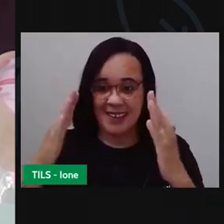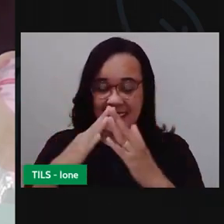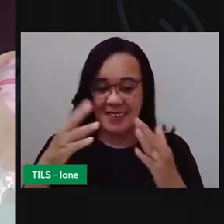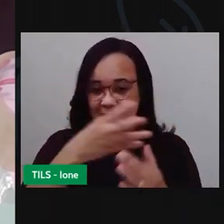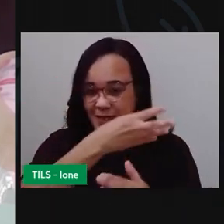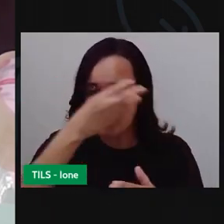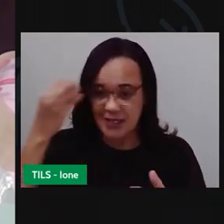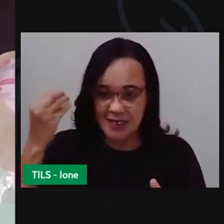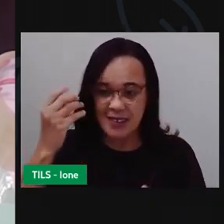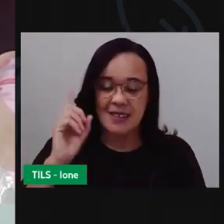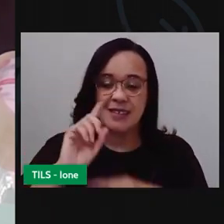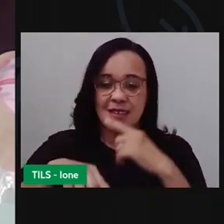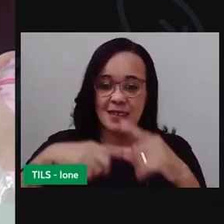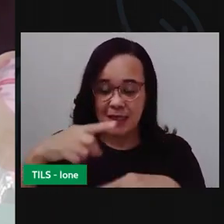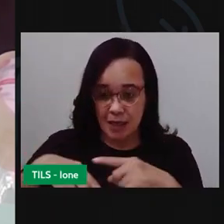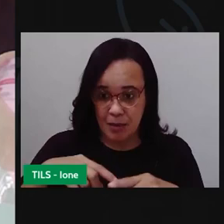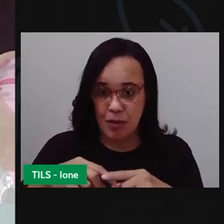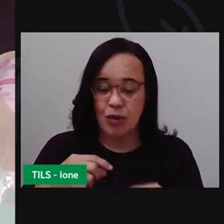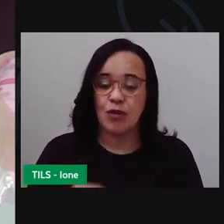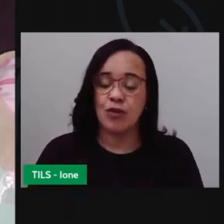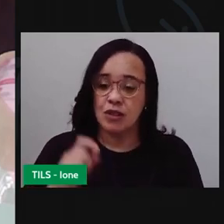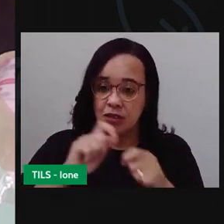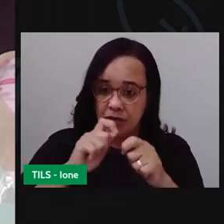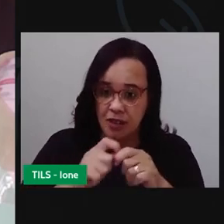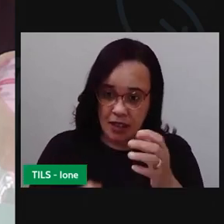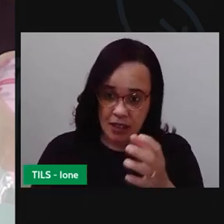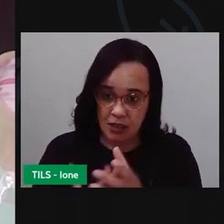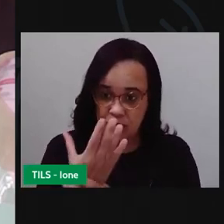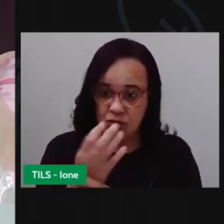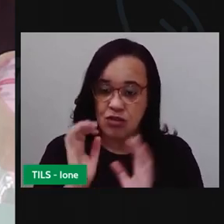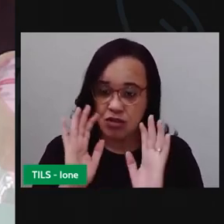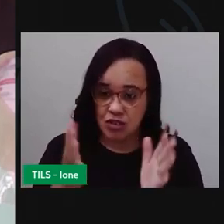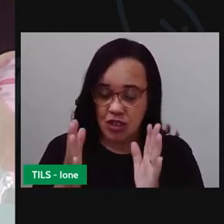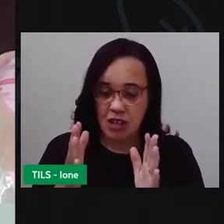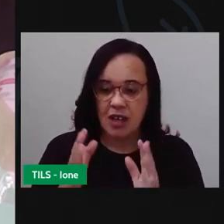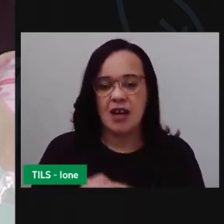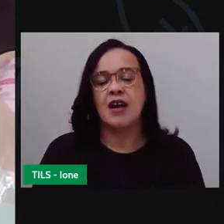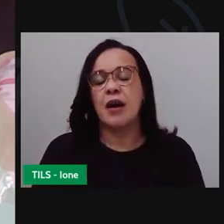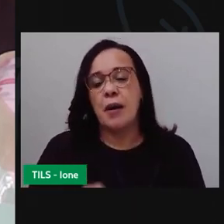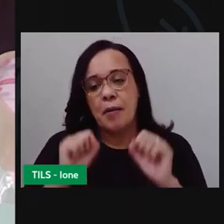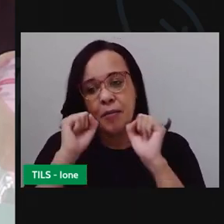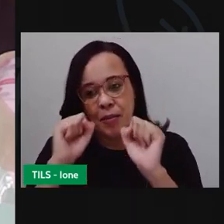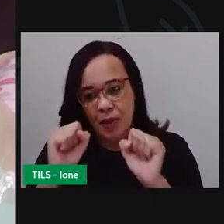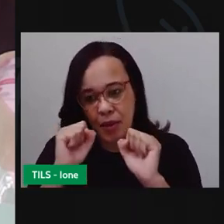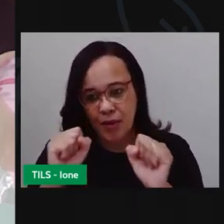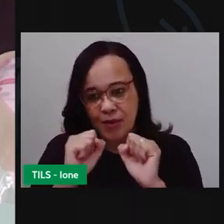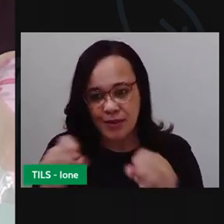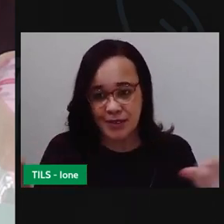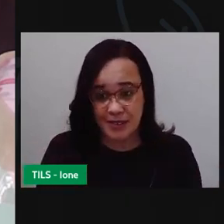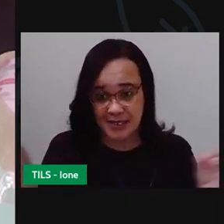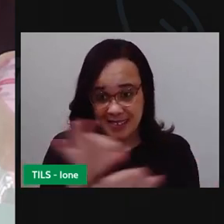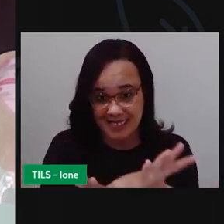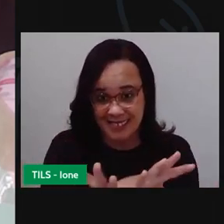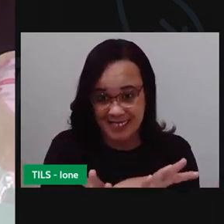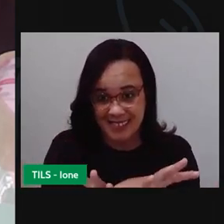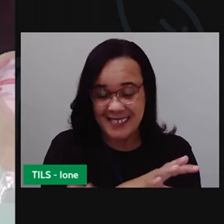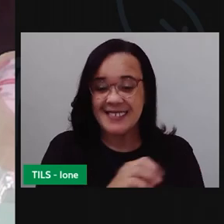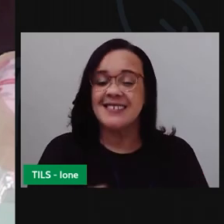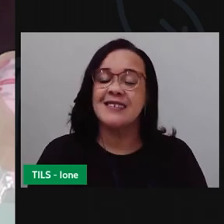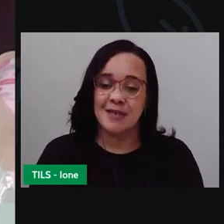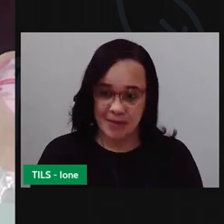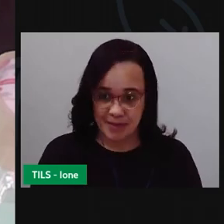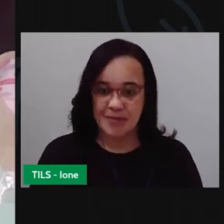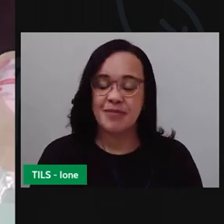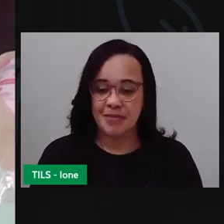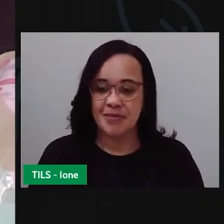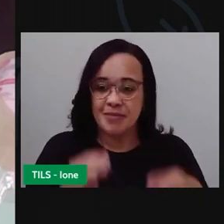de, depois que você tiver produzido, você registrar ele pronto e também o processo de produção